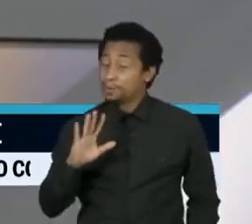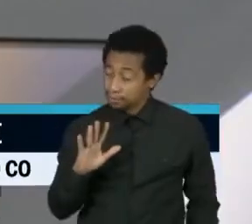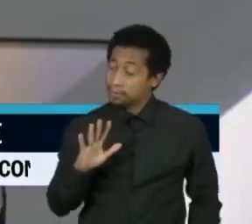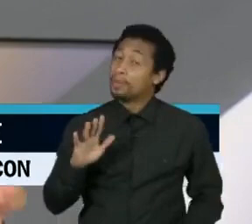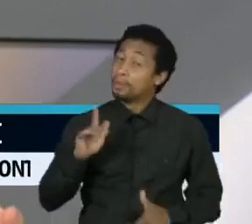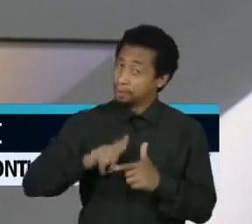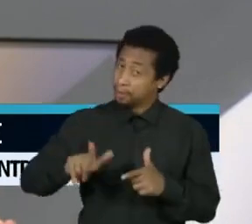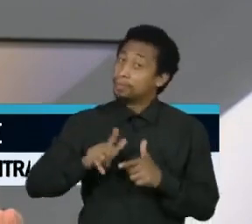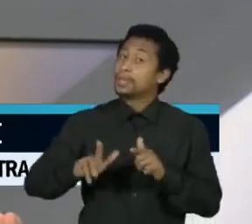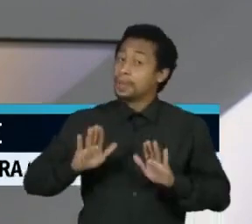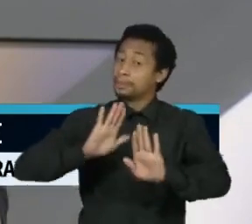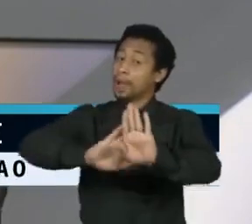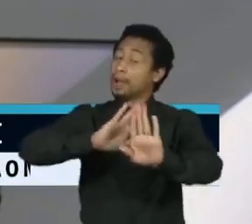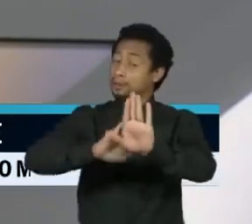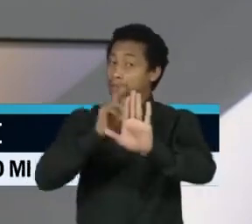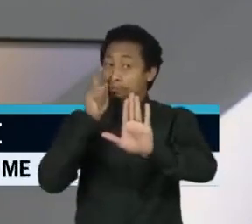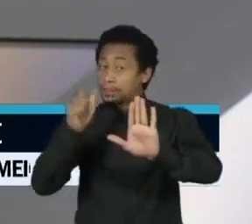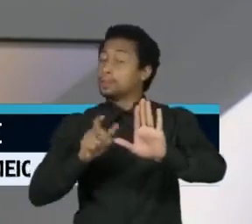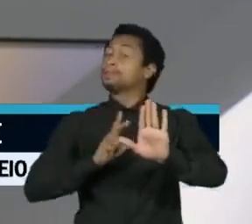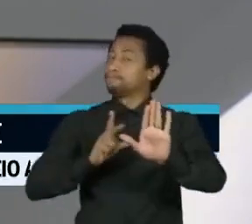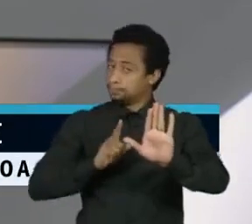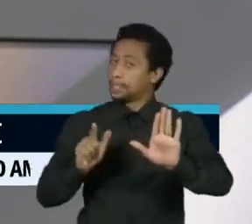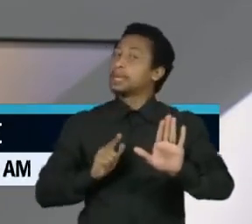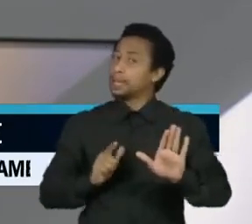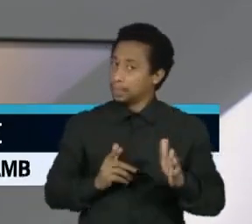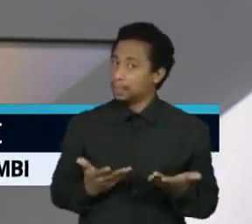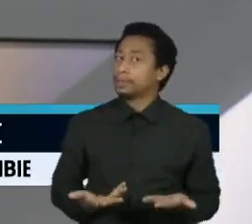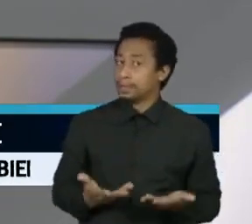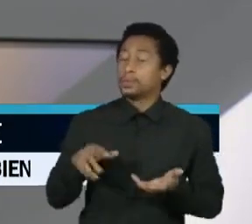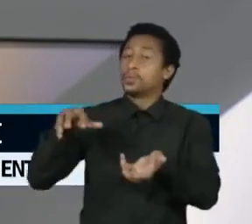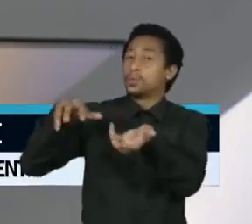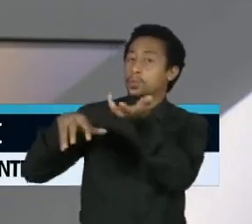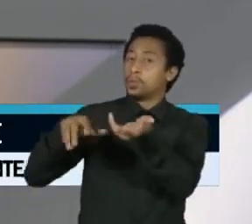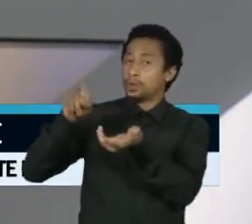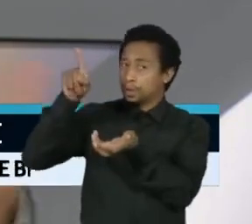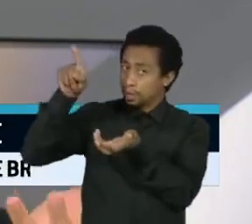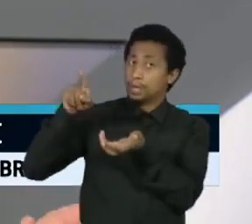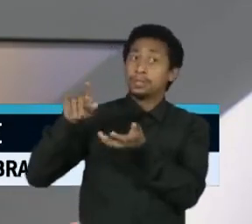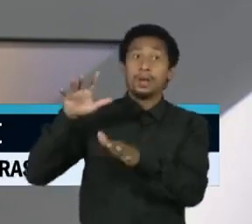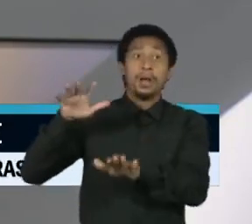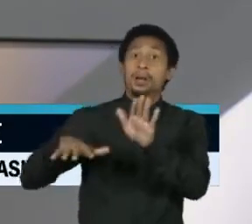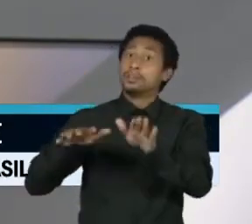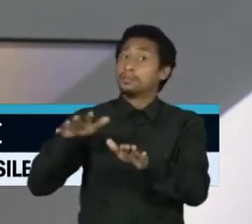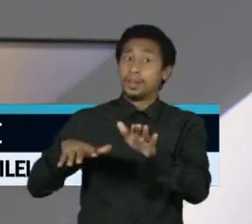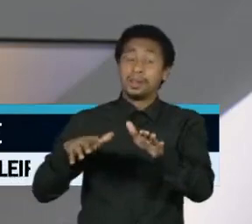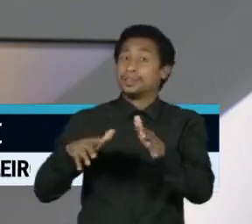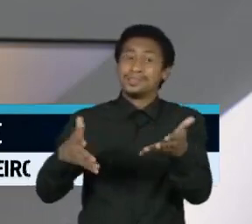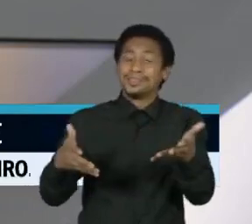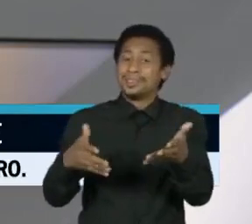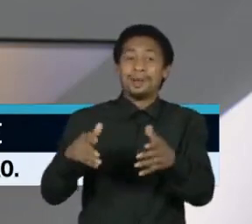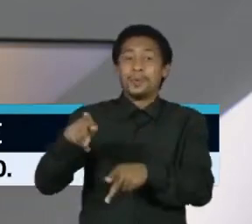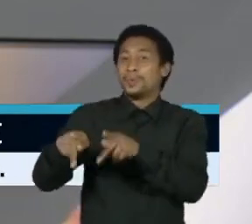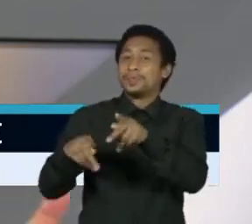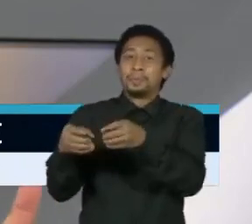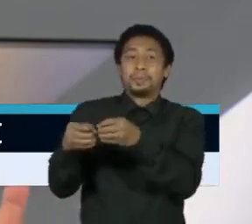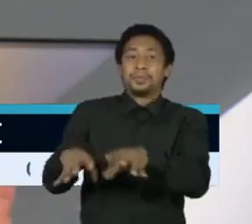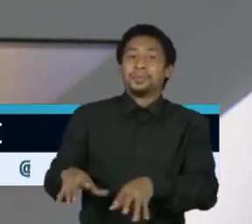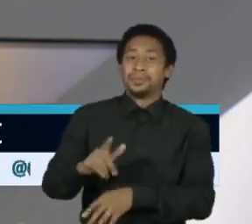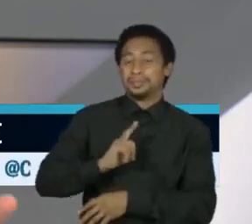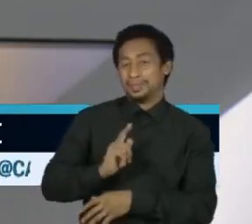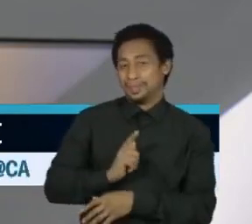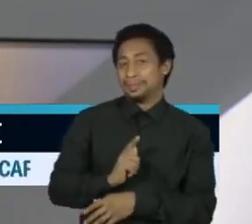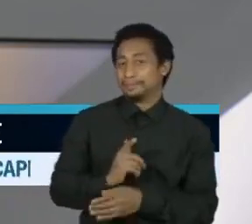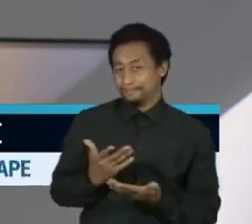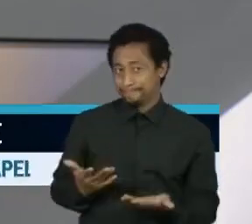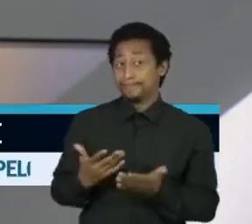tem muitos interesses, né, fisiológicos no Congresso Nacional que muitas vezes se sobrepõem sobre o interesse da população. E aí, nesse